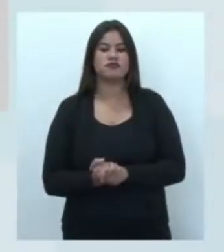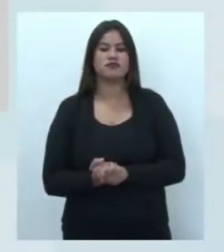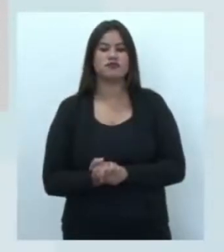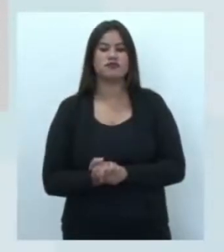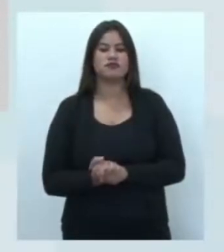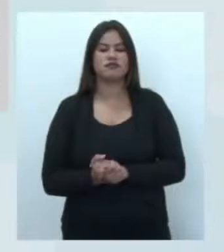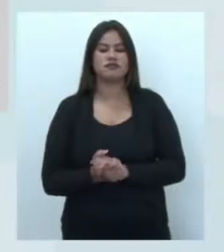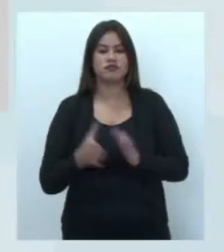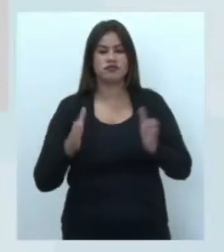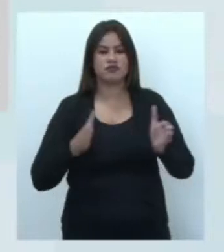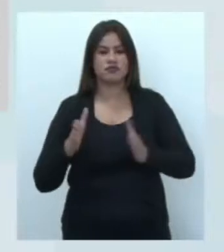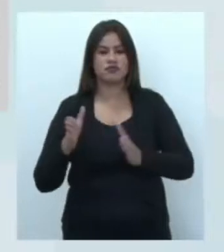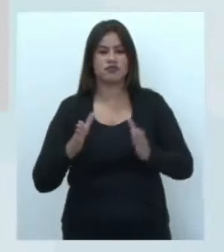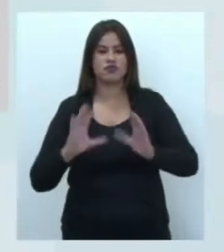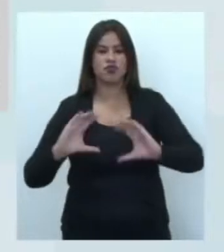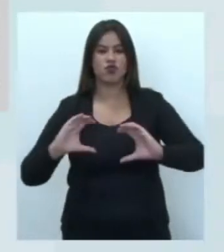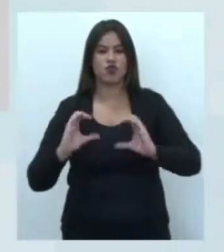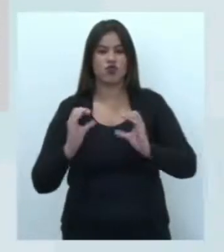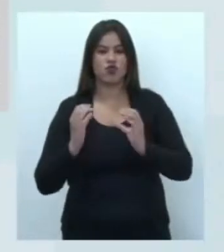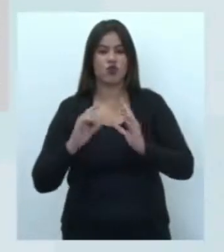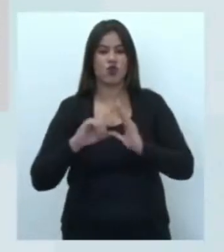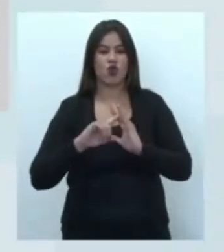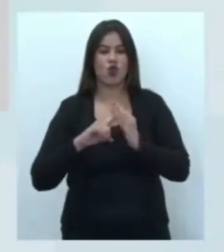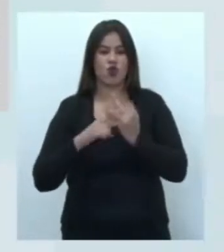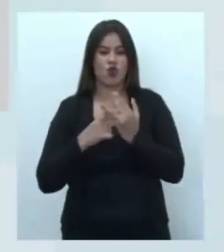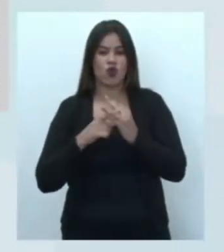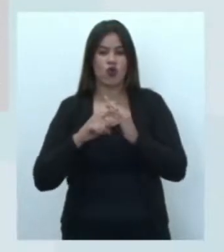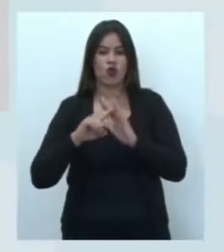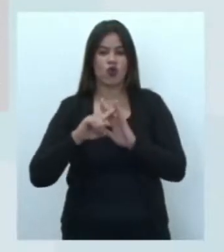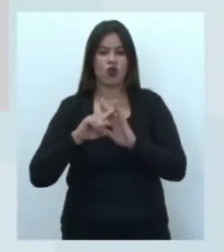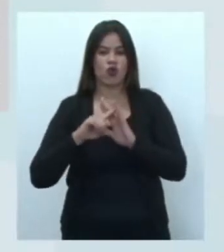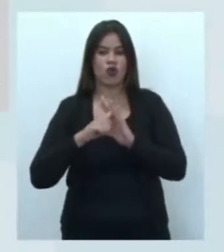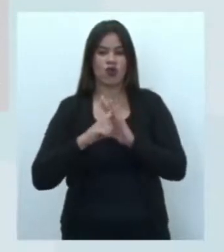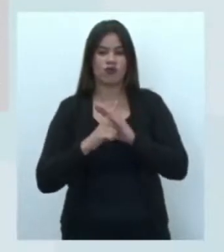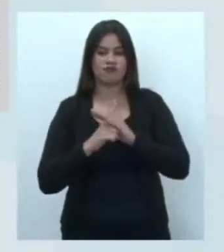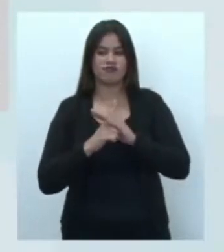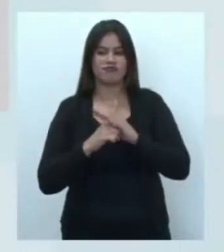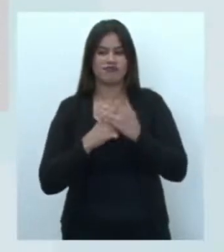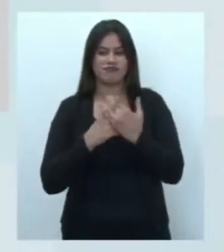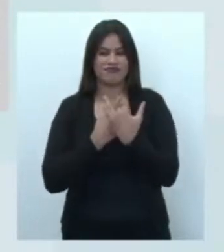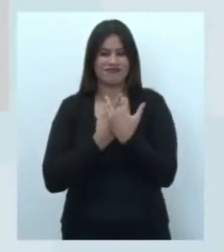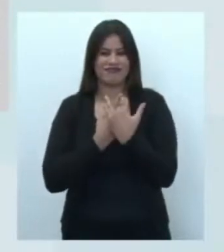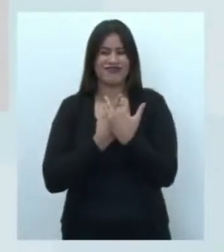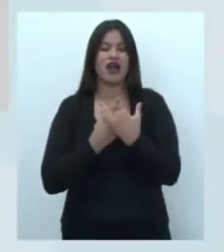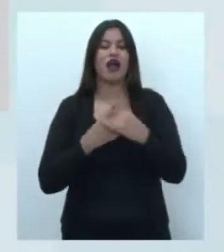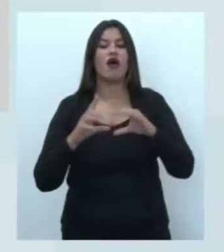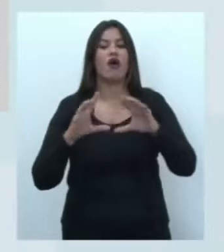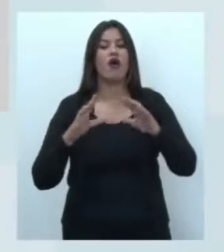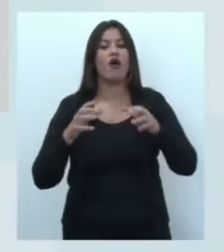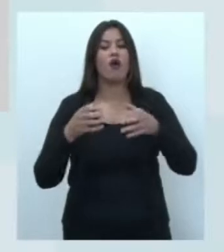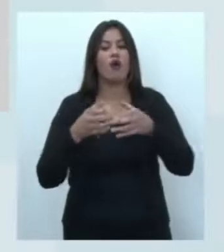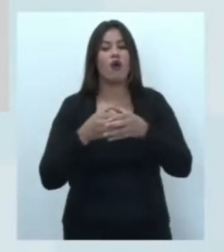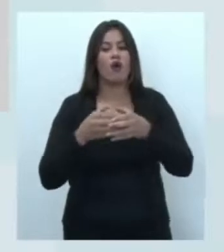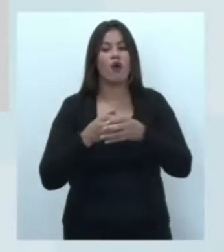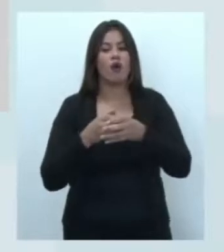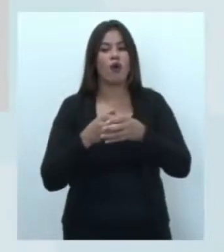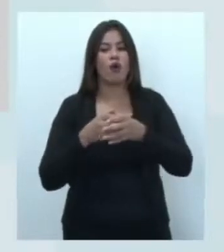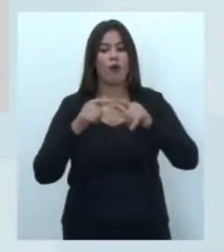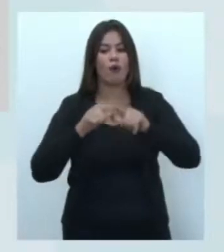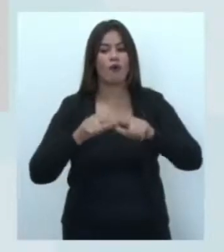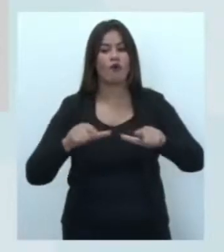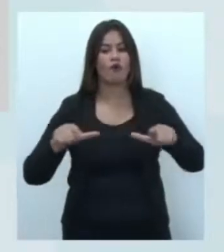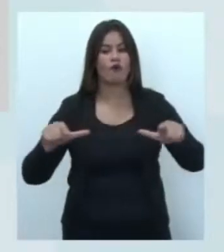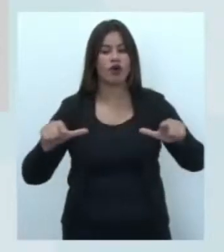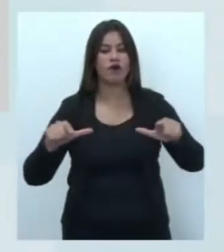No período colonial, em um território então inóspito e longe da metrópole, a capital de São Paulo era habitada